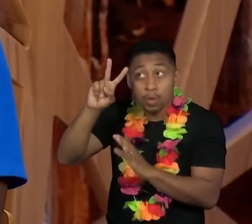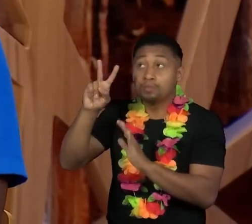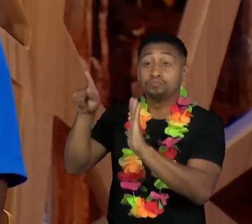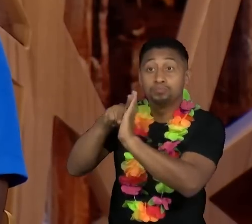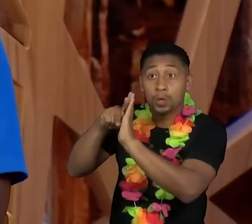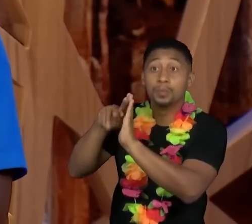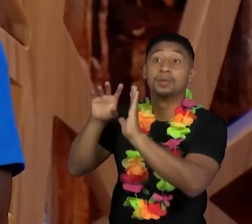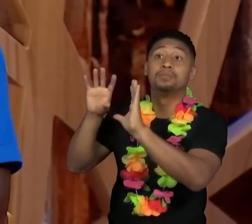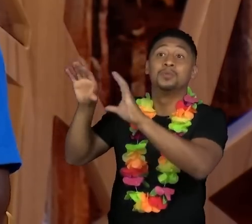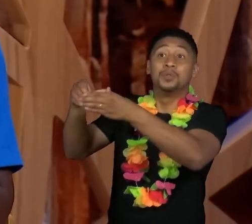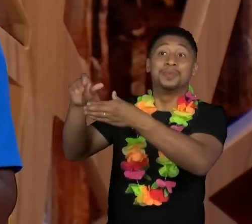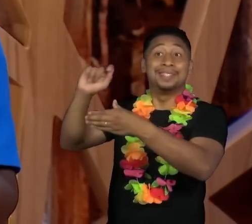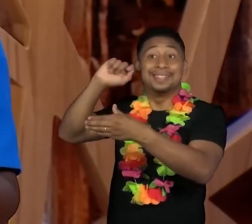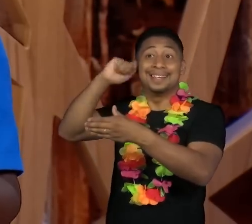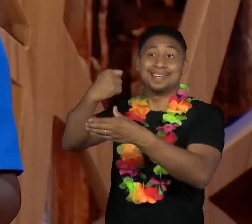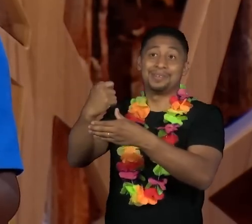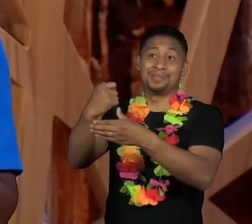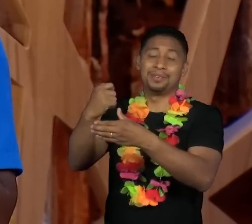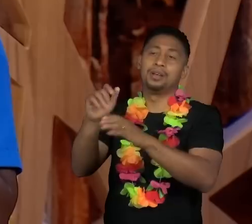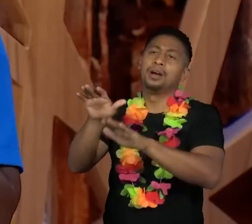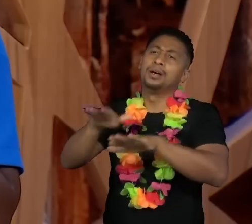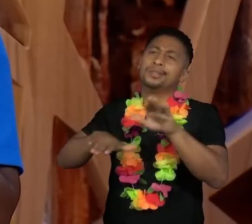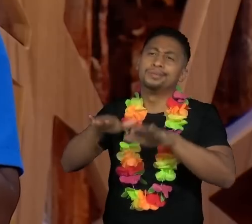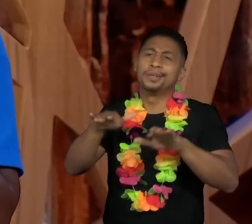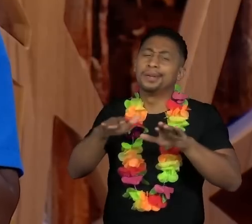poder público, pela própria